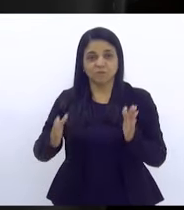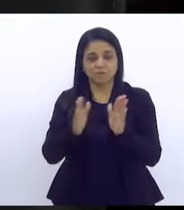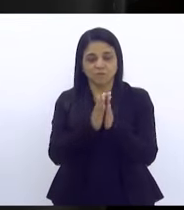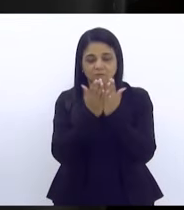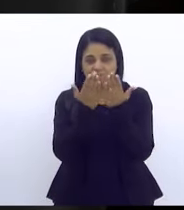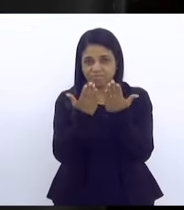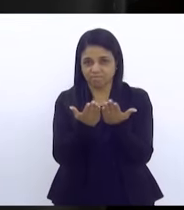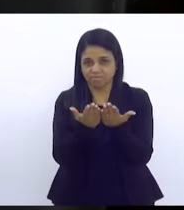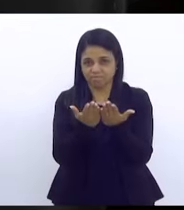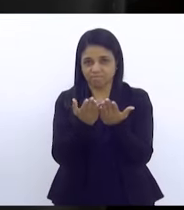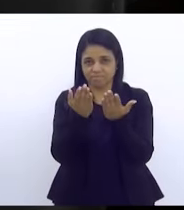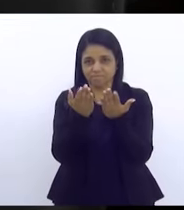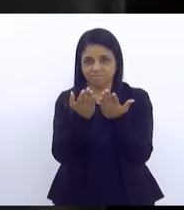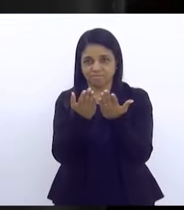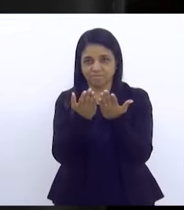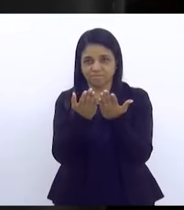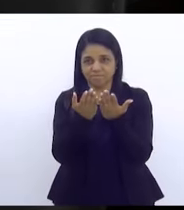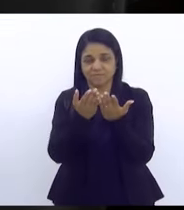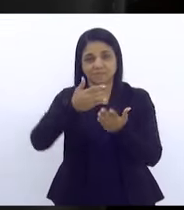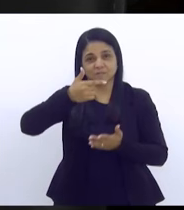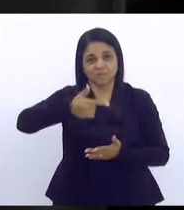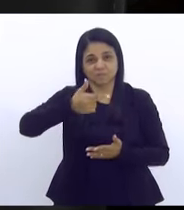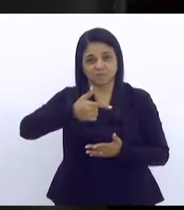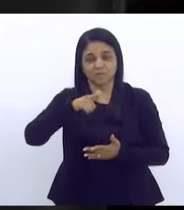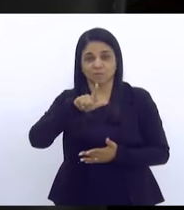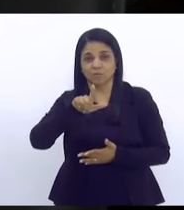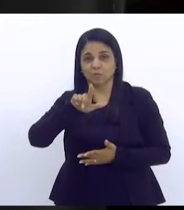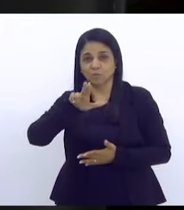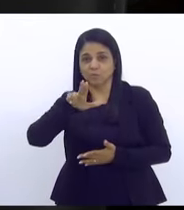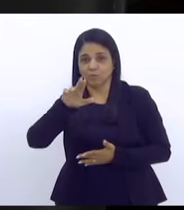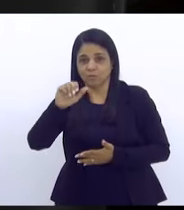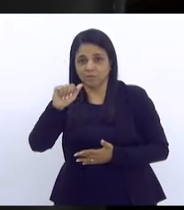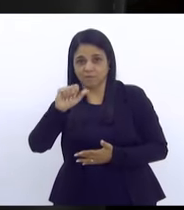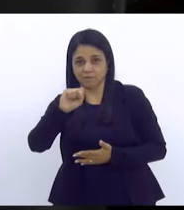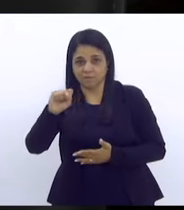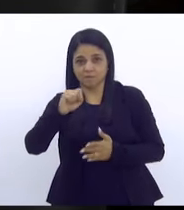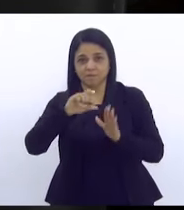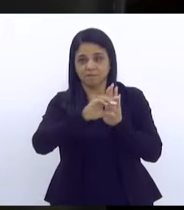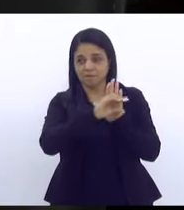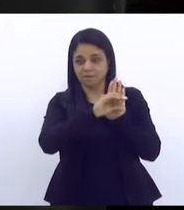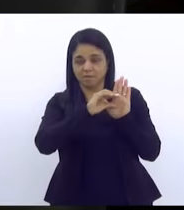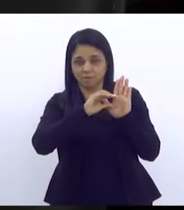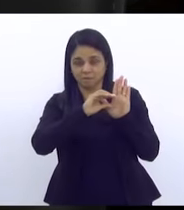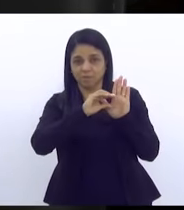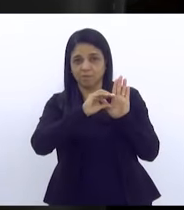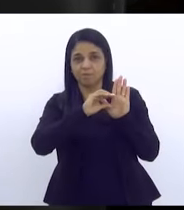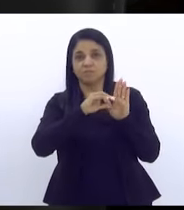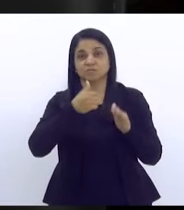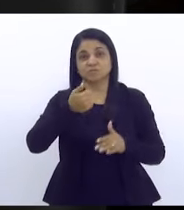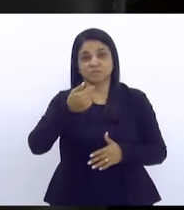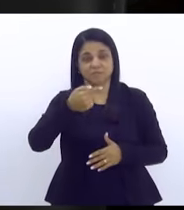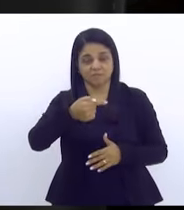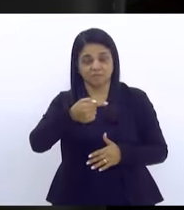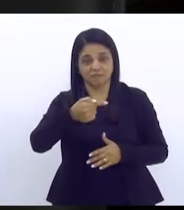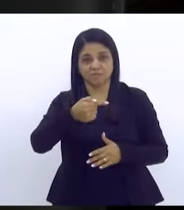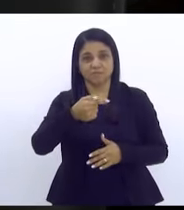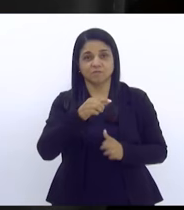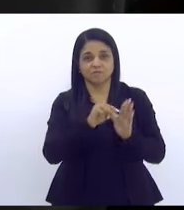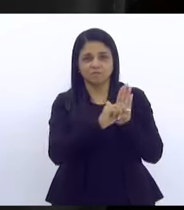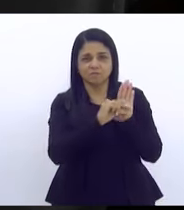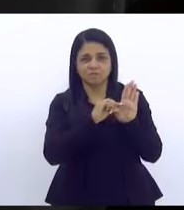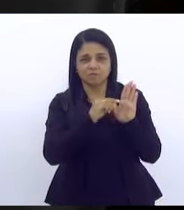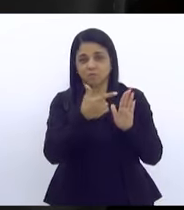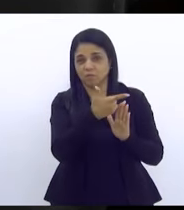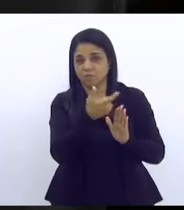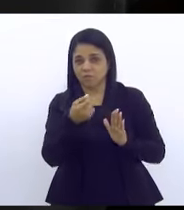Evangelho segundo escreveu Lucas, capítulo 17, versículo 20 a